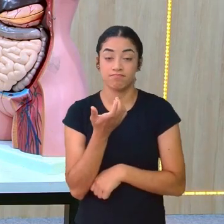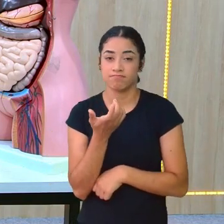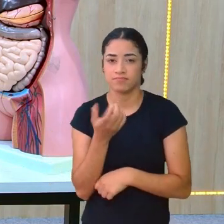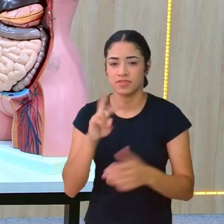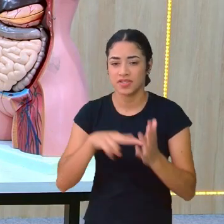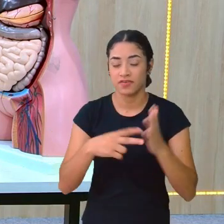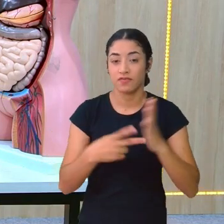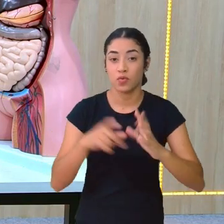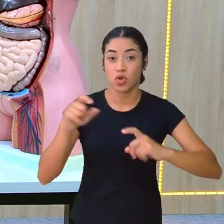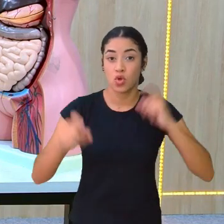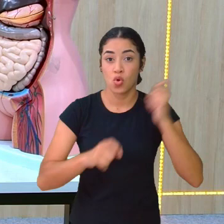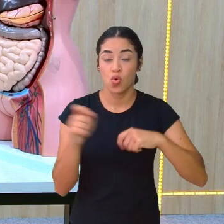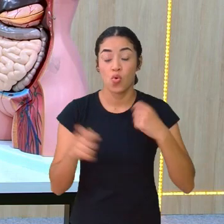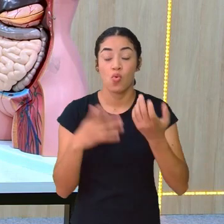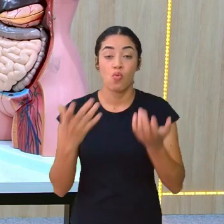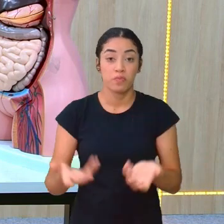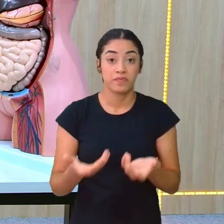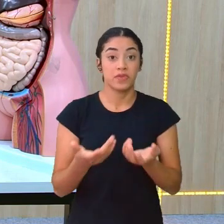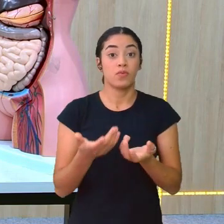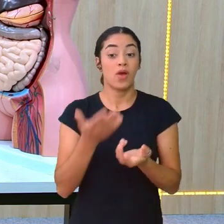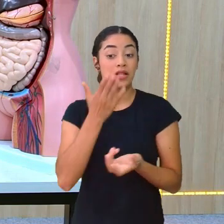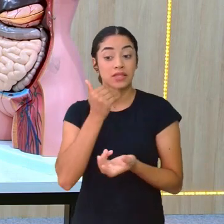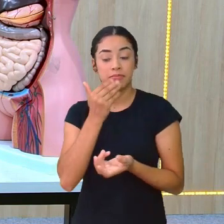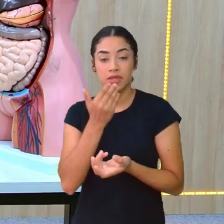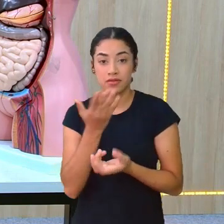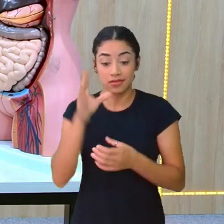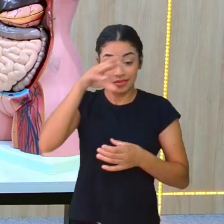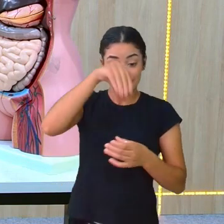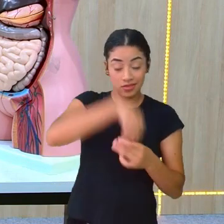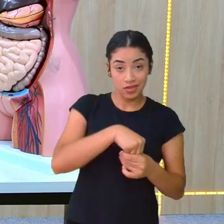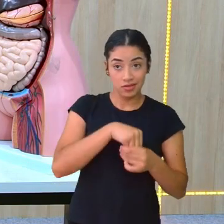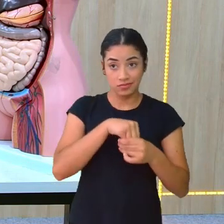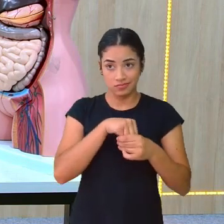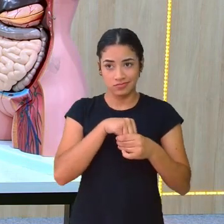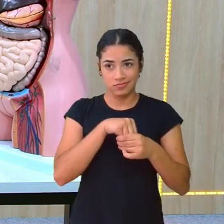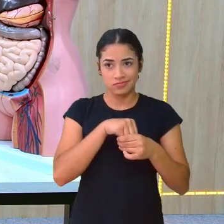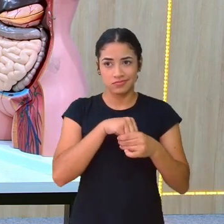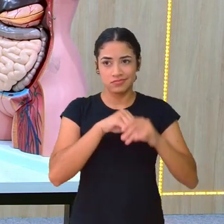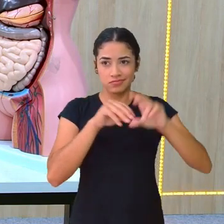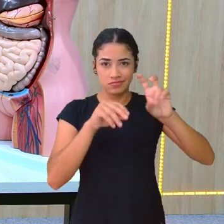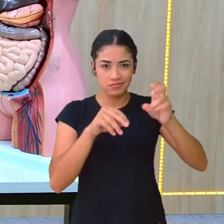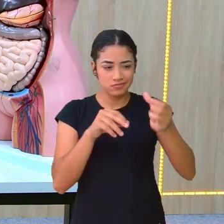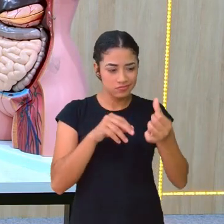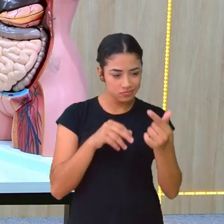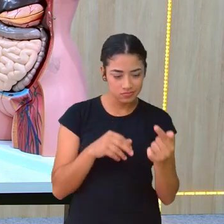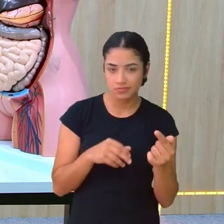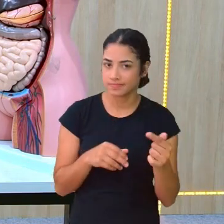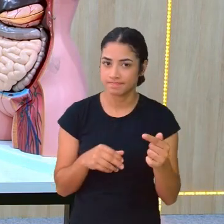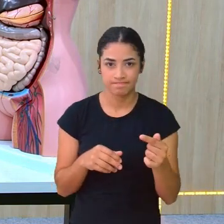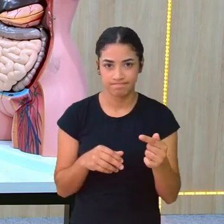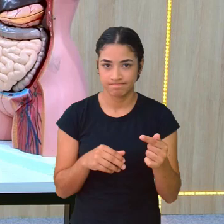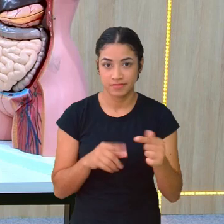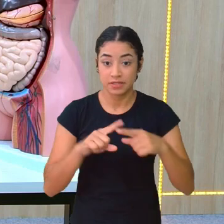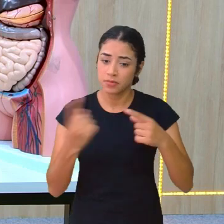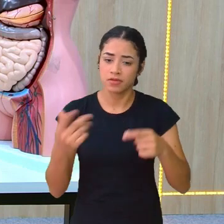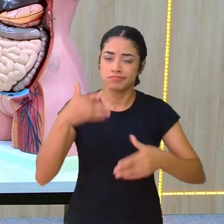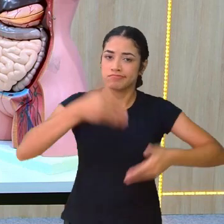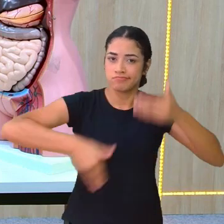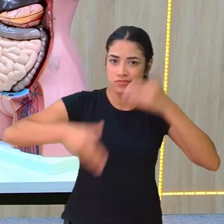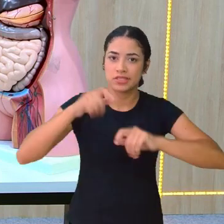consegue entrar, né, em cada um desses órgãos, mas esses órgãos participam liberando substâncias, que é o